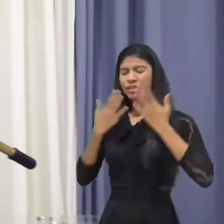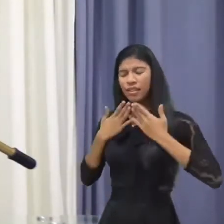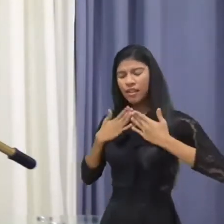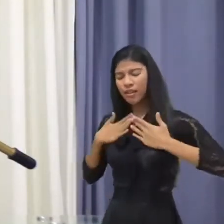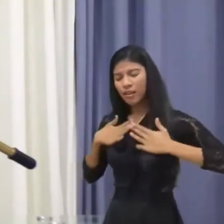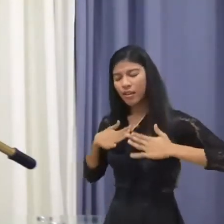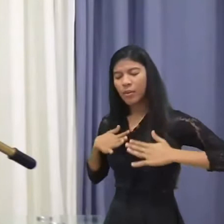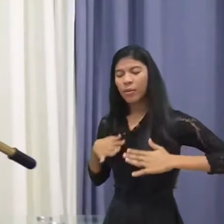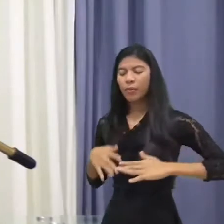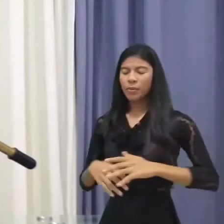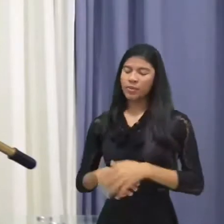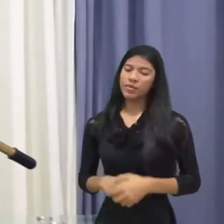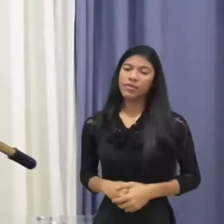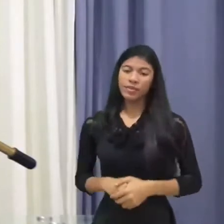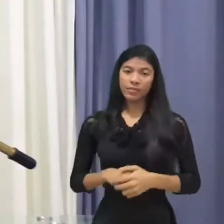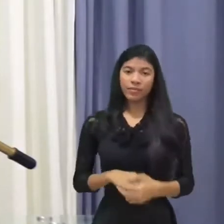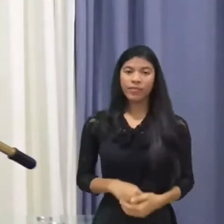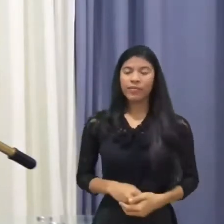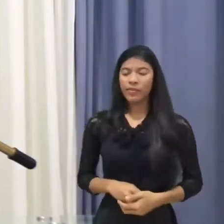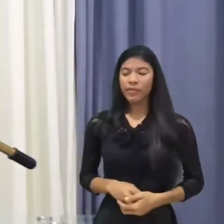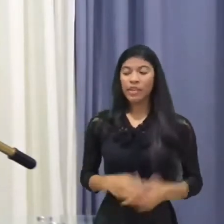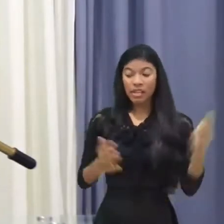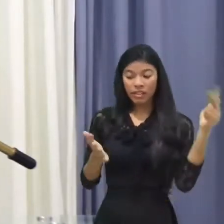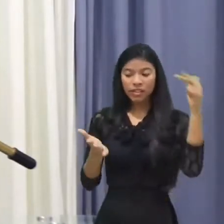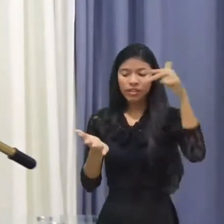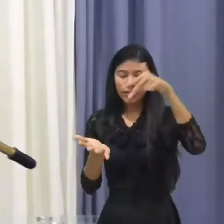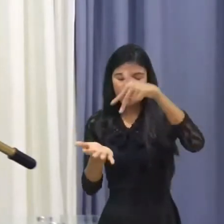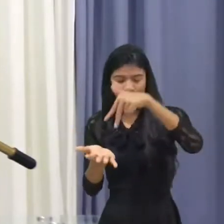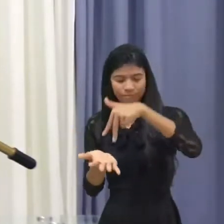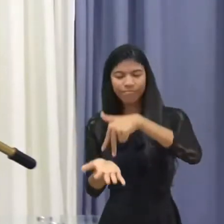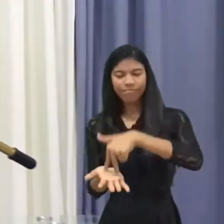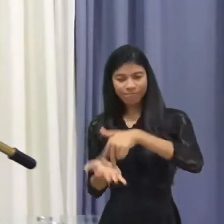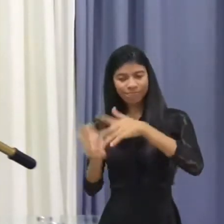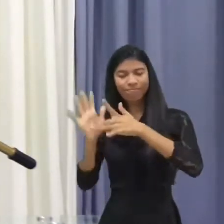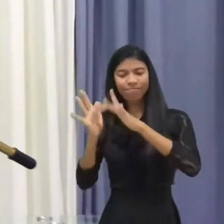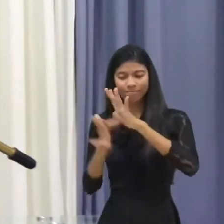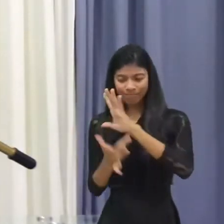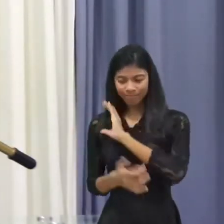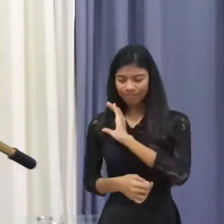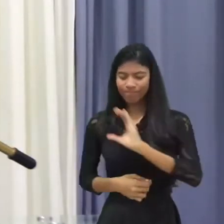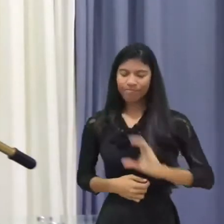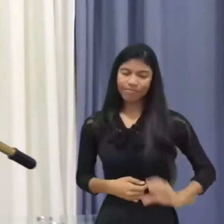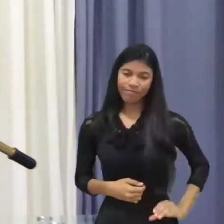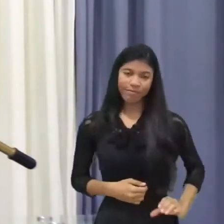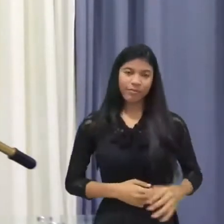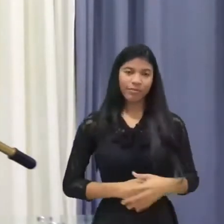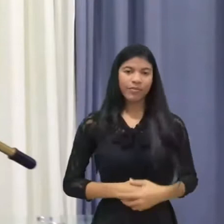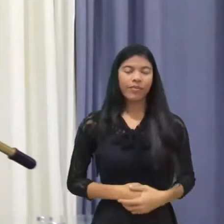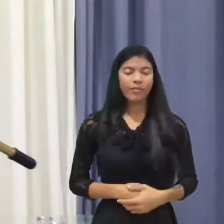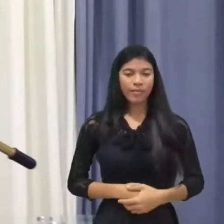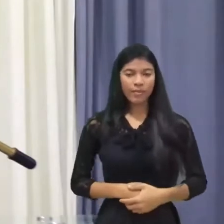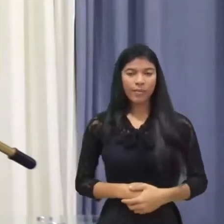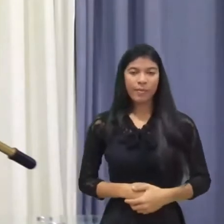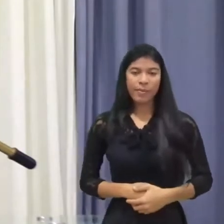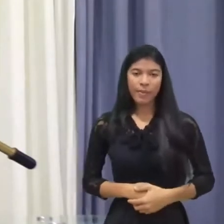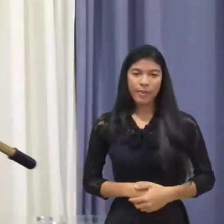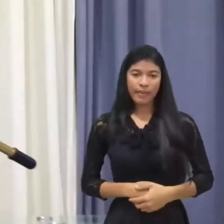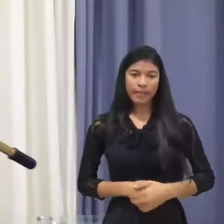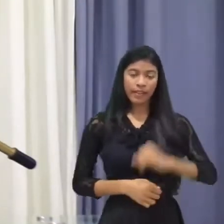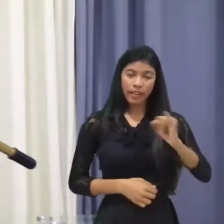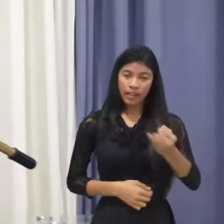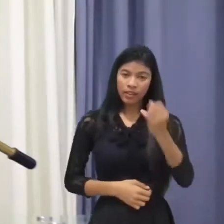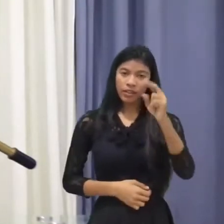vos está sendo trazida na revelação de Jesus Cristo. Judas, verso 21, vai